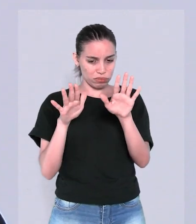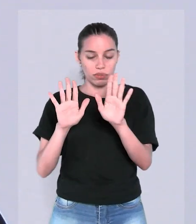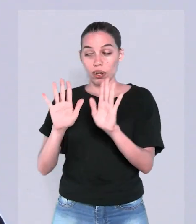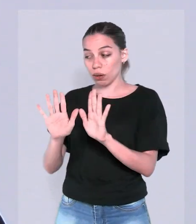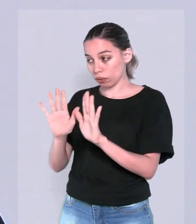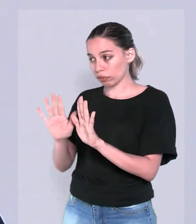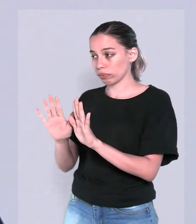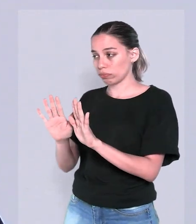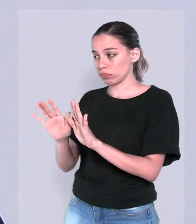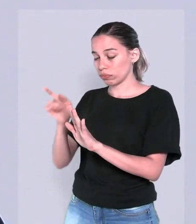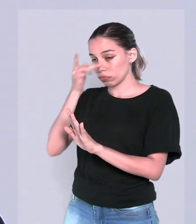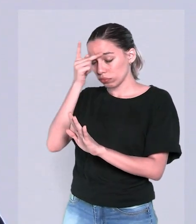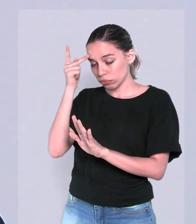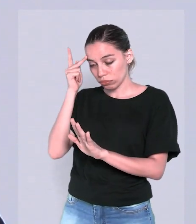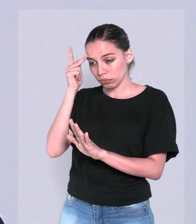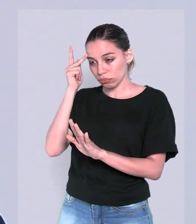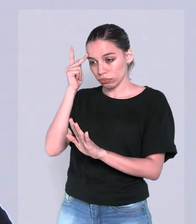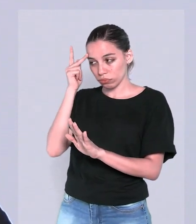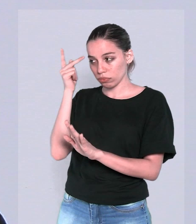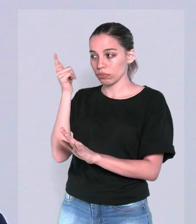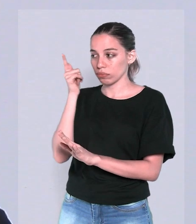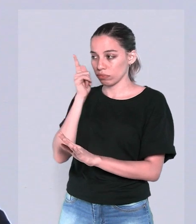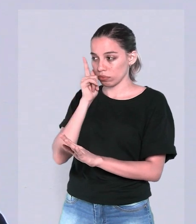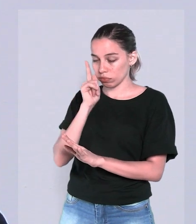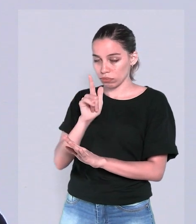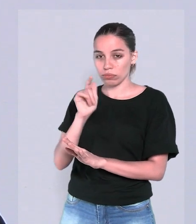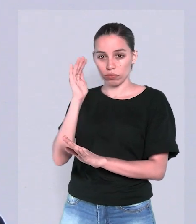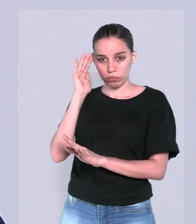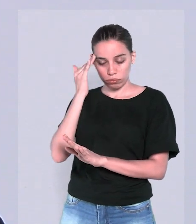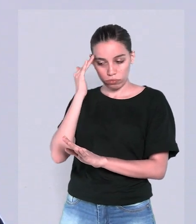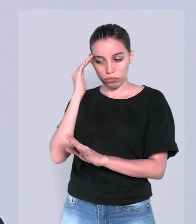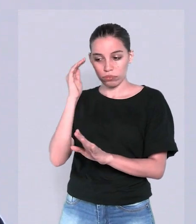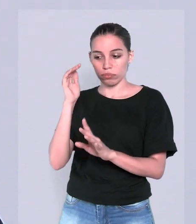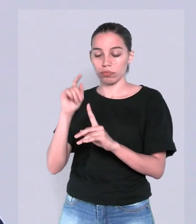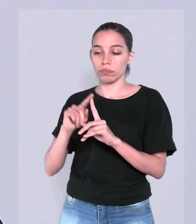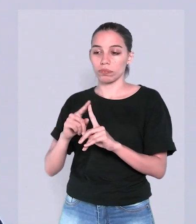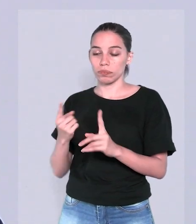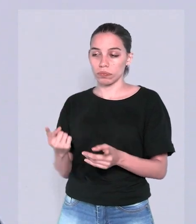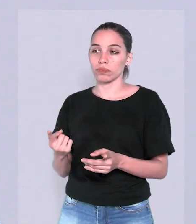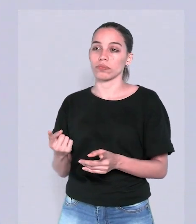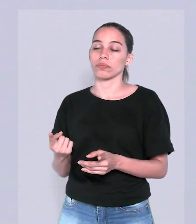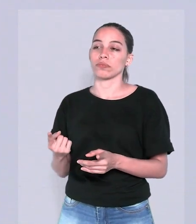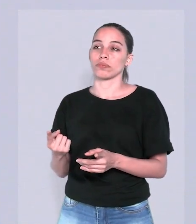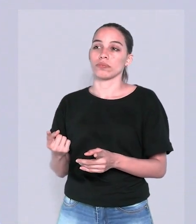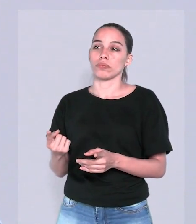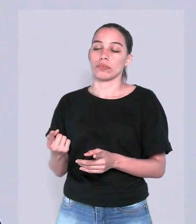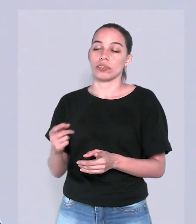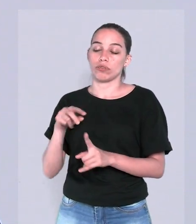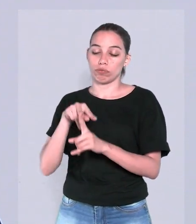corresponde a digamos assim, a uma inteligência, ao QI? Eram pessoas que tinham condição de entender o que estava